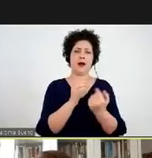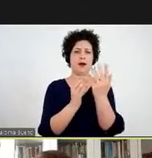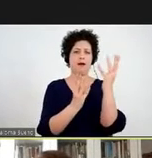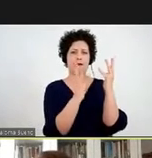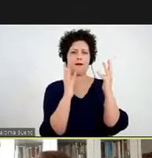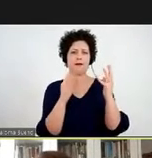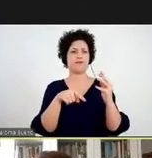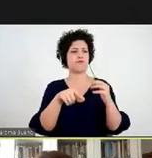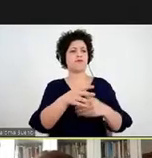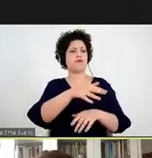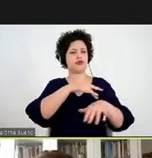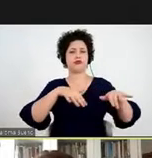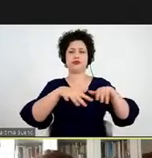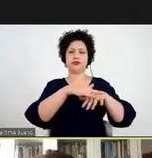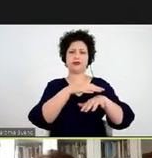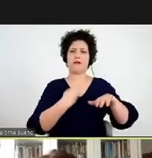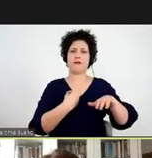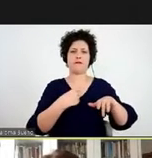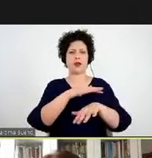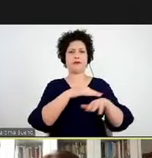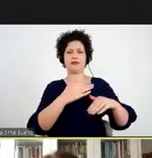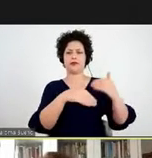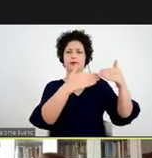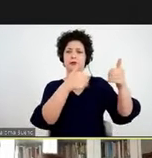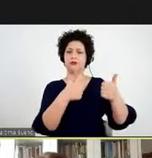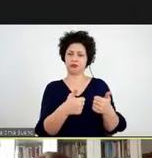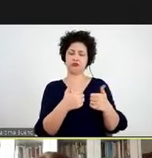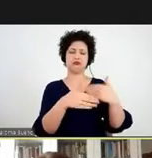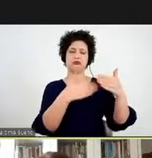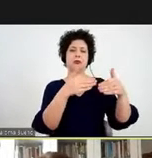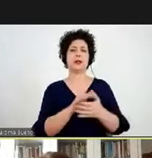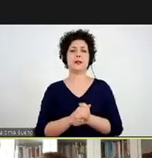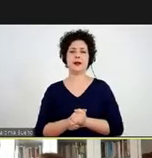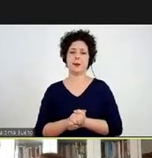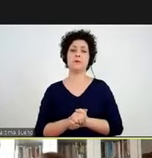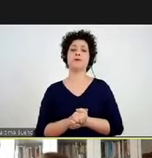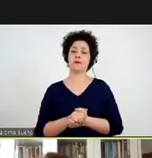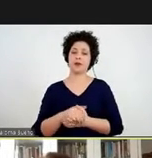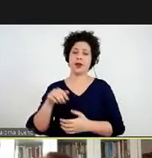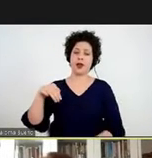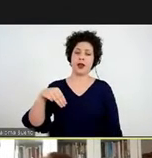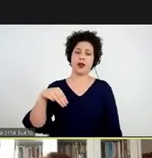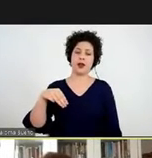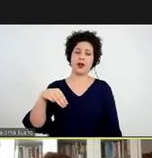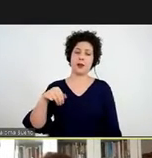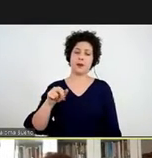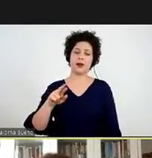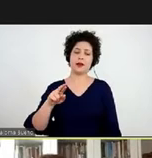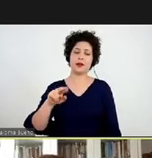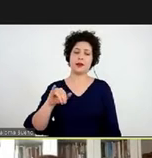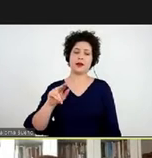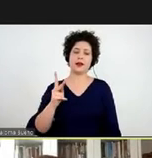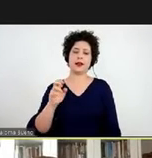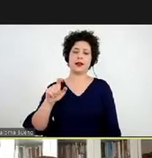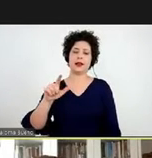vida social e cultural era desenvolvida. Então, a Maria Helena Lindenberg, que foi diretora